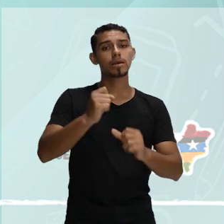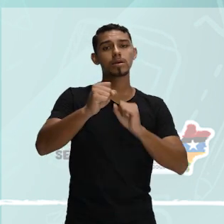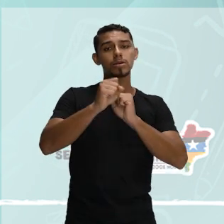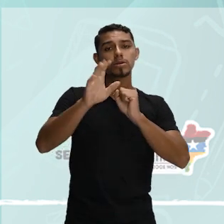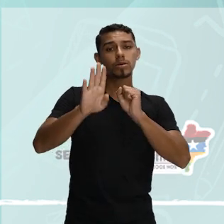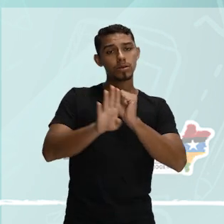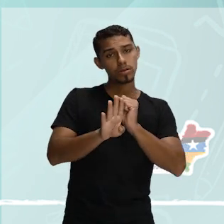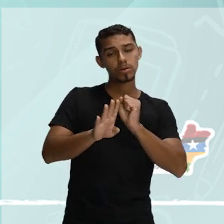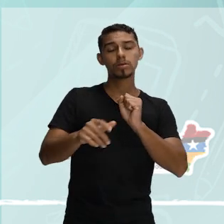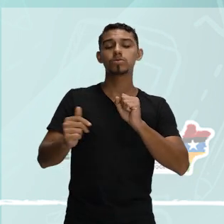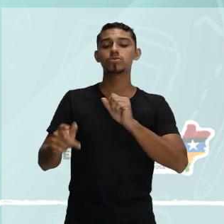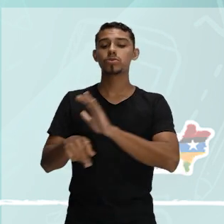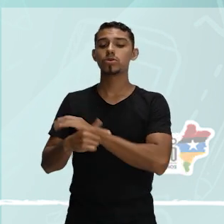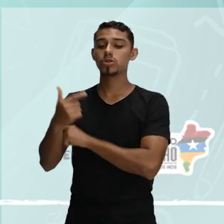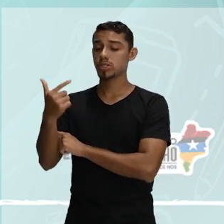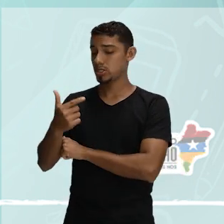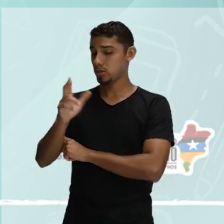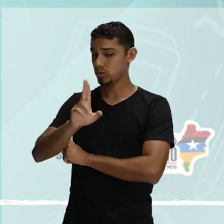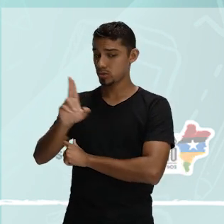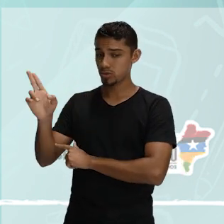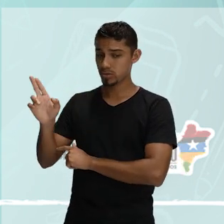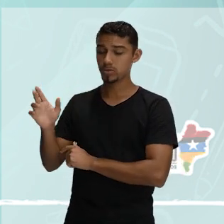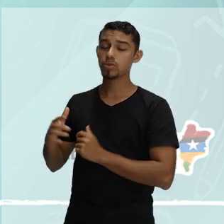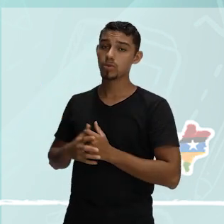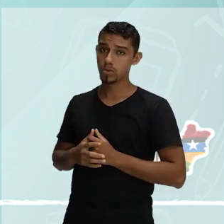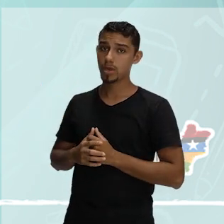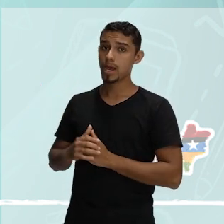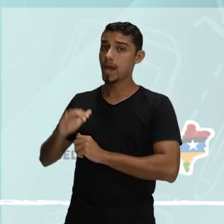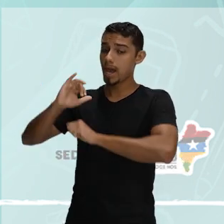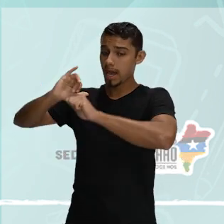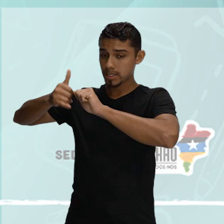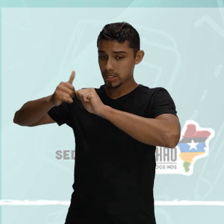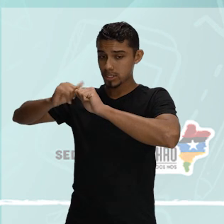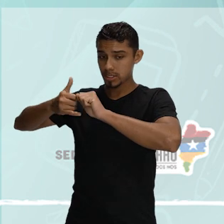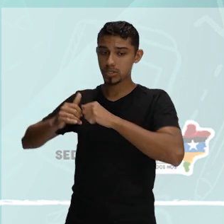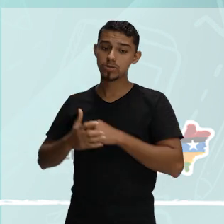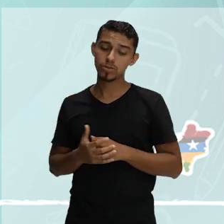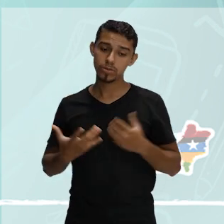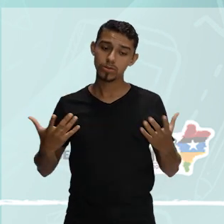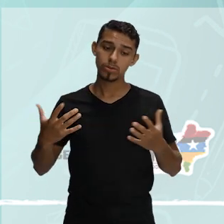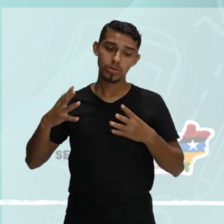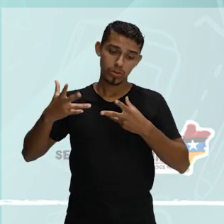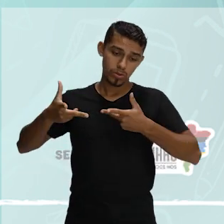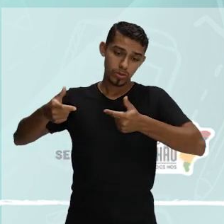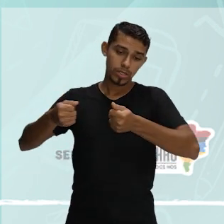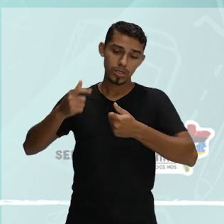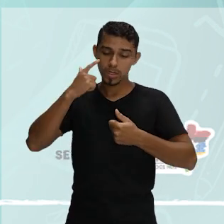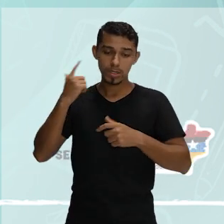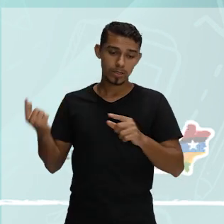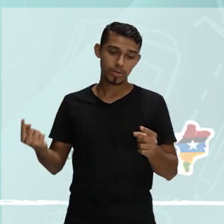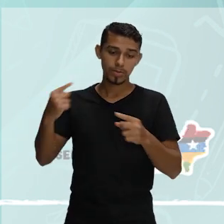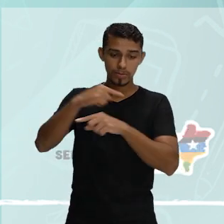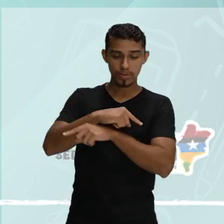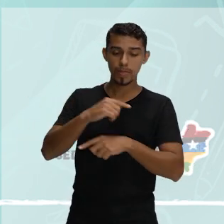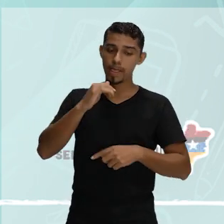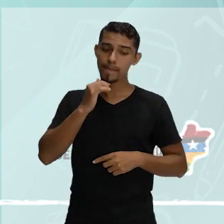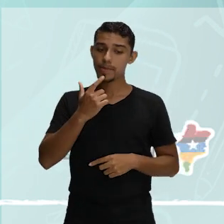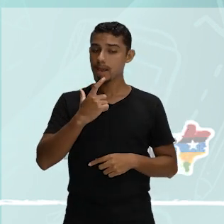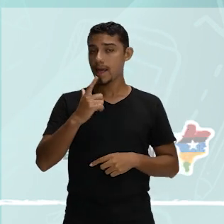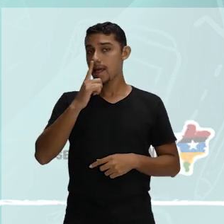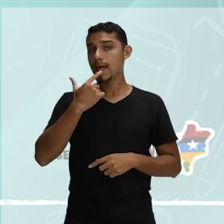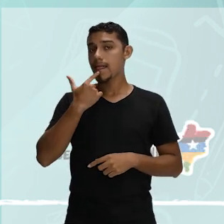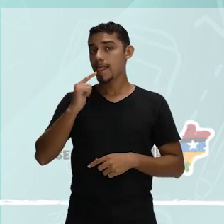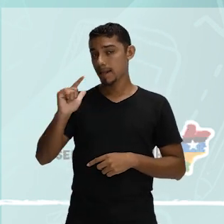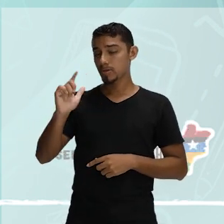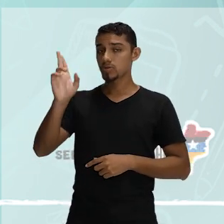tá? E o segundo nome sempre vai ser um adjetivo, que dá qualidade, né, ao substantivo. A linguagem que é